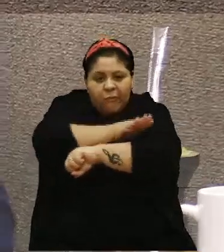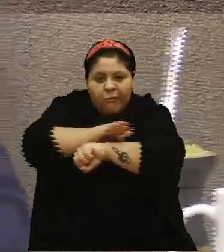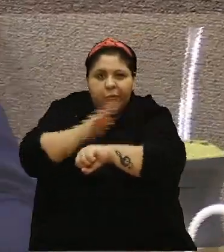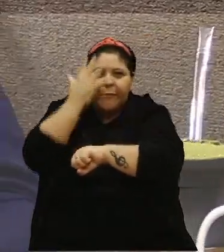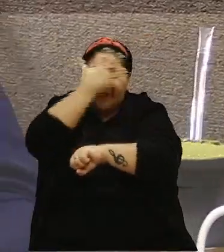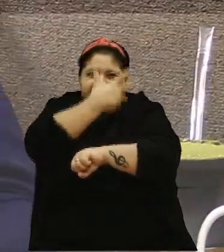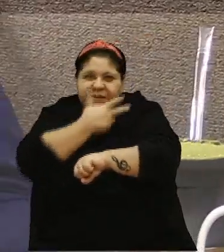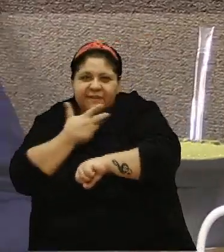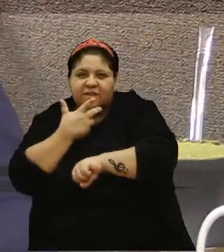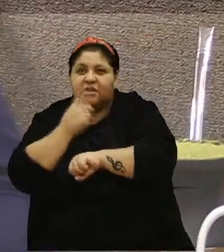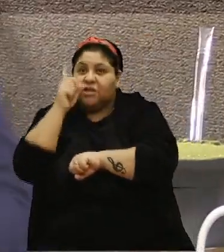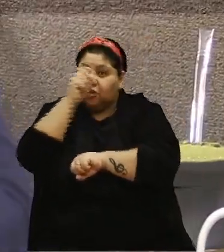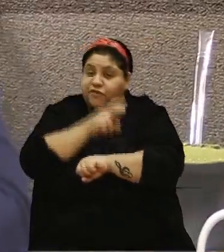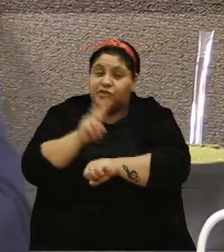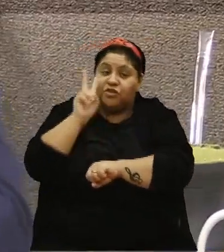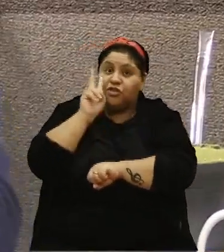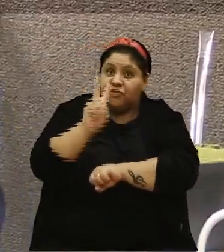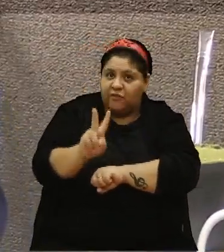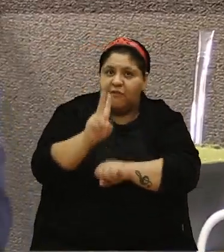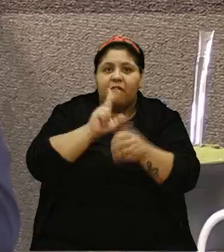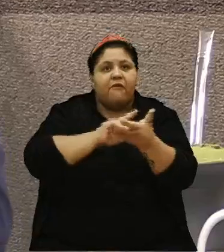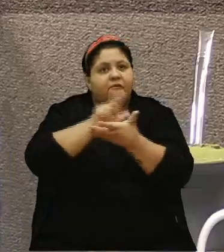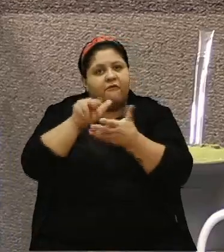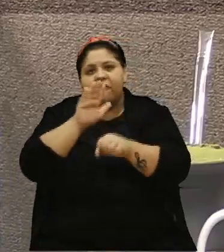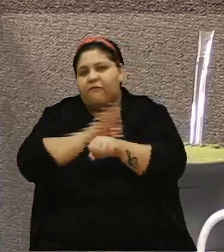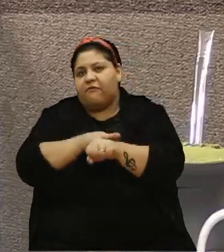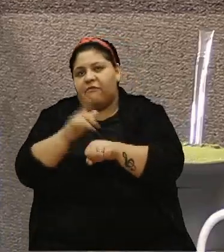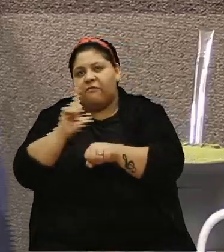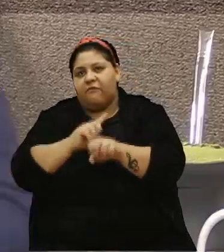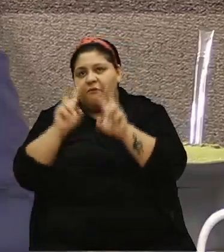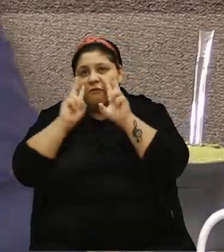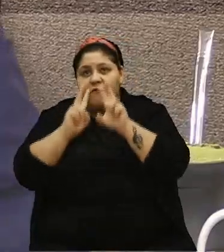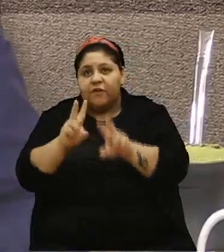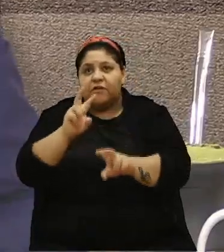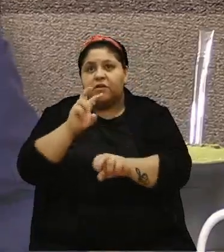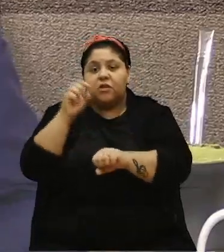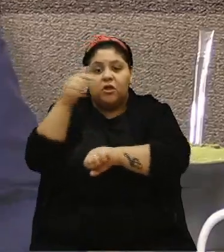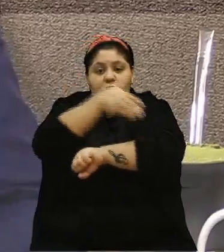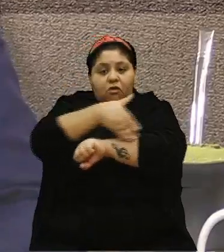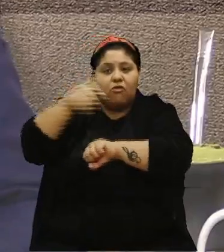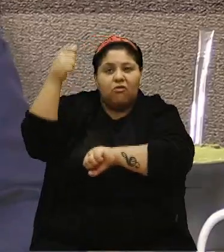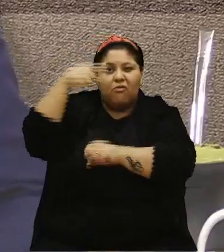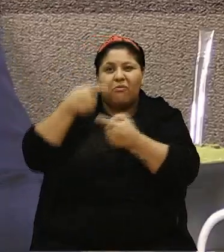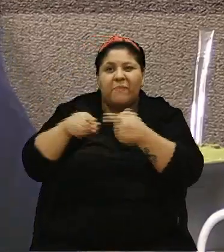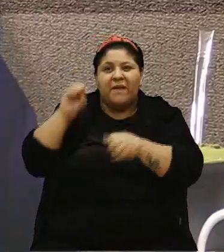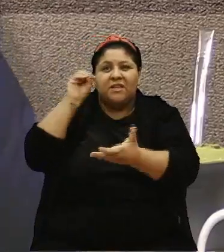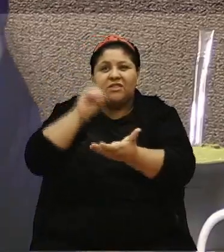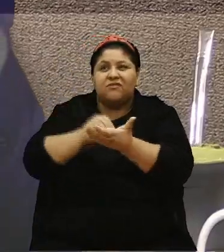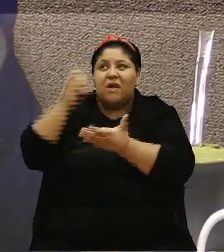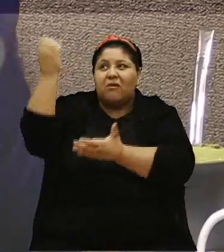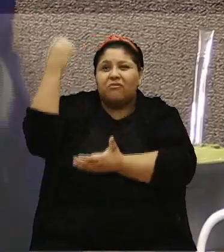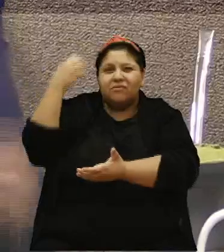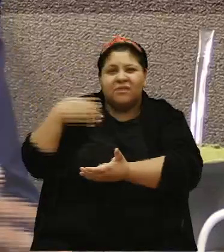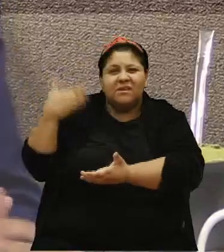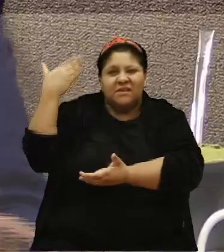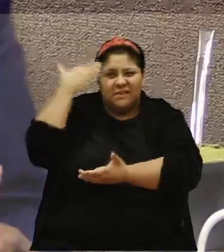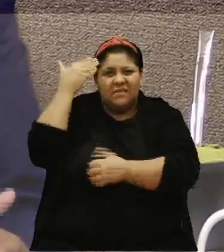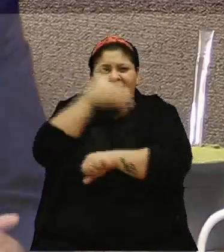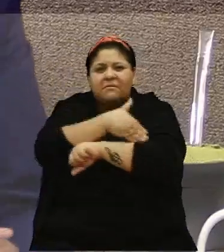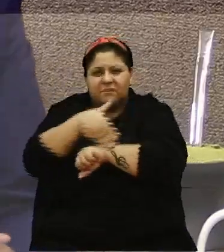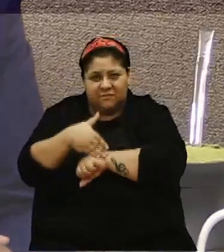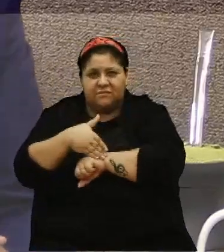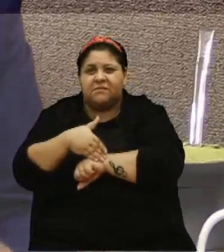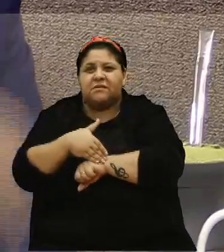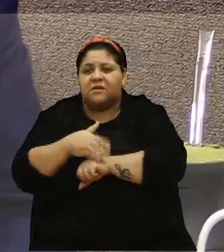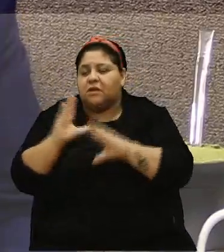está um tapete, o que é difícil a gente ver em vários momentos, a gente ter visto na Rota do Sol, mas falta sinalização, por exemplo. E a gente sabe que é uma estrada em que,